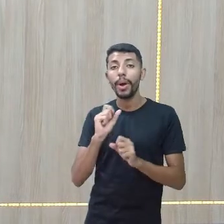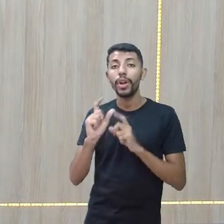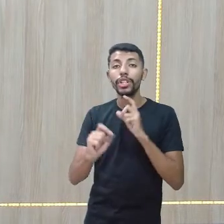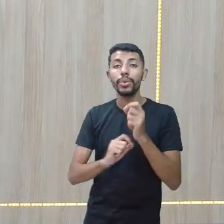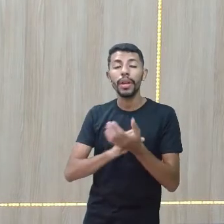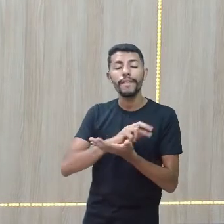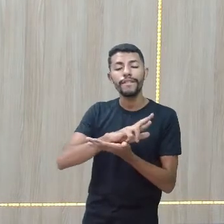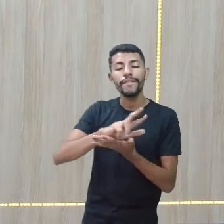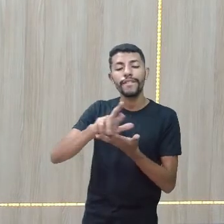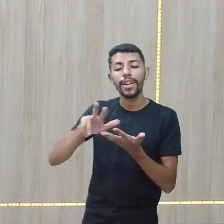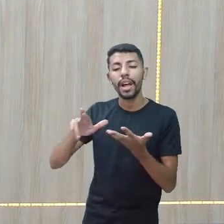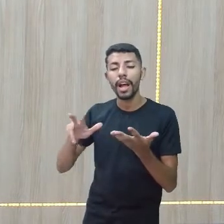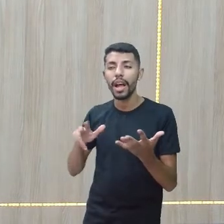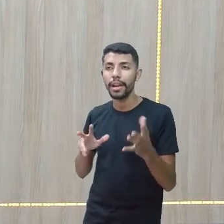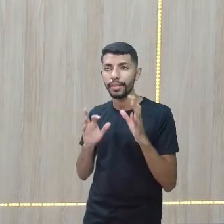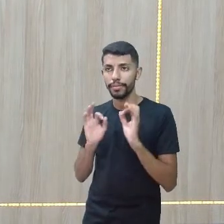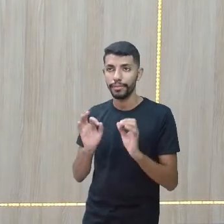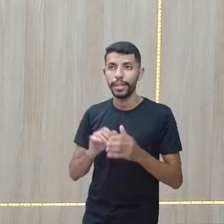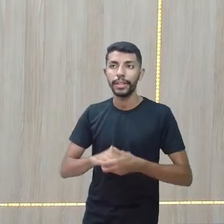variadas possíveis.